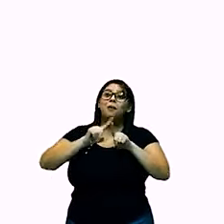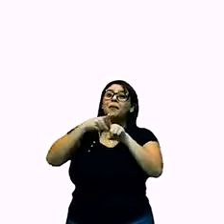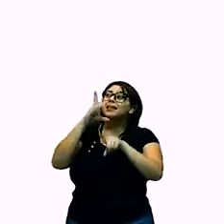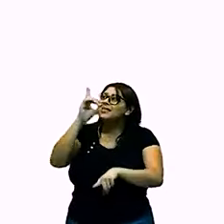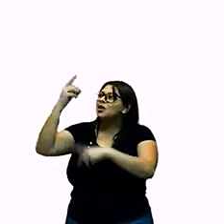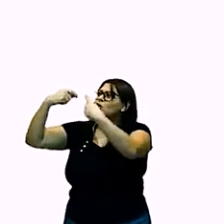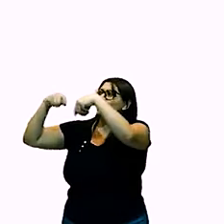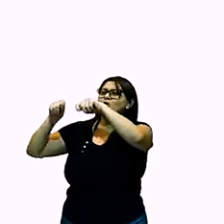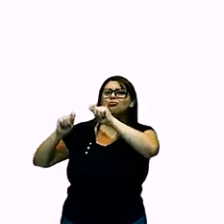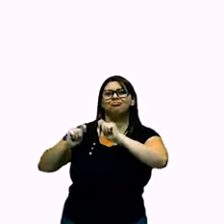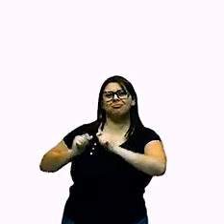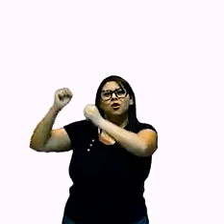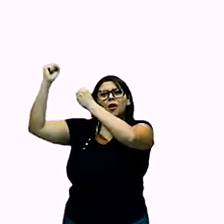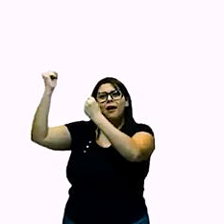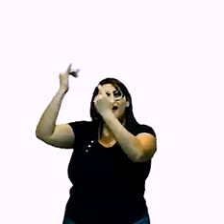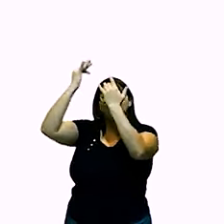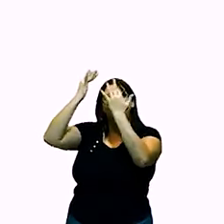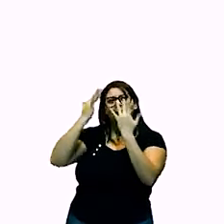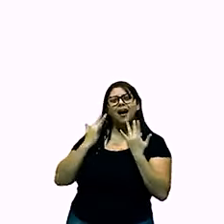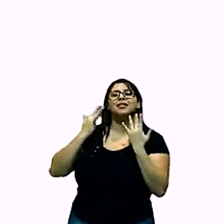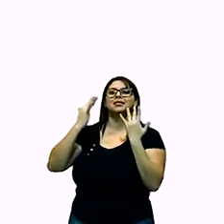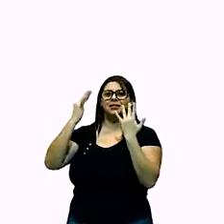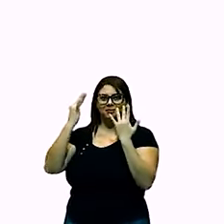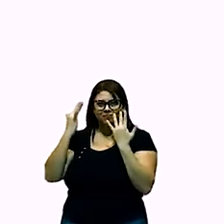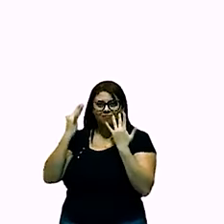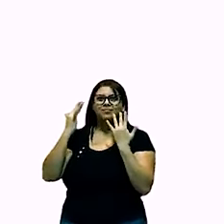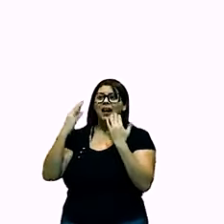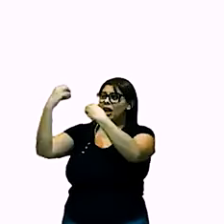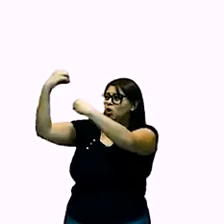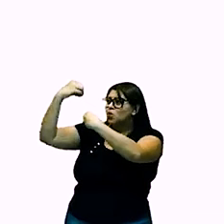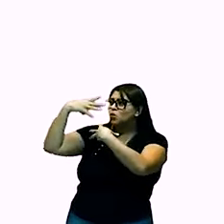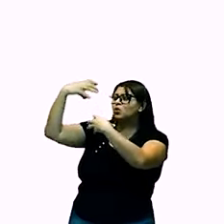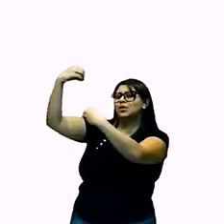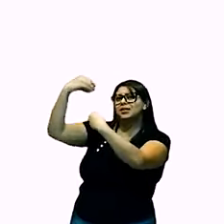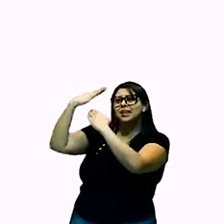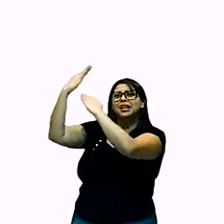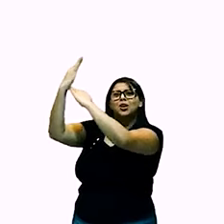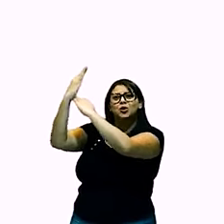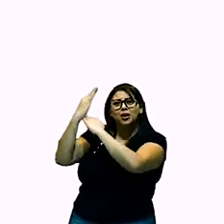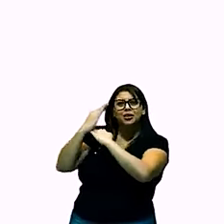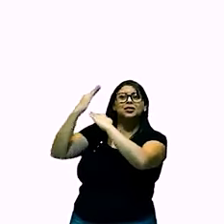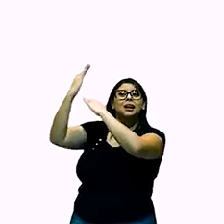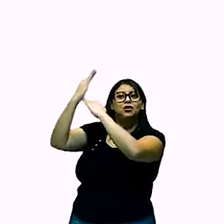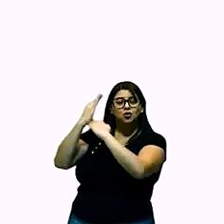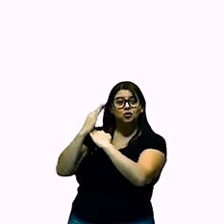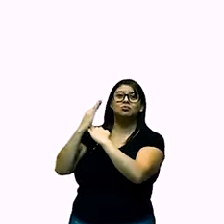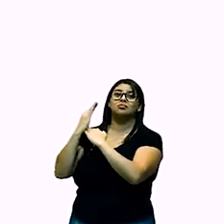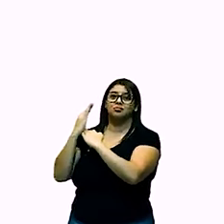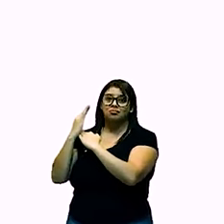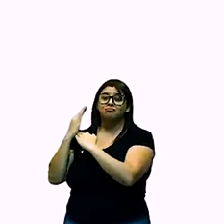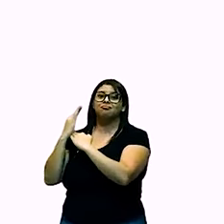nos salvou e a graça nos suporta. Não porque eu sou bom, não porque você é boa. Não.